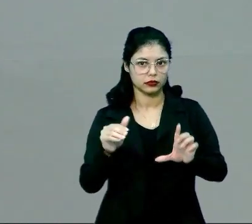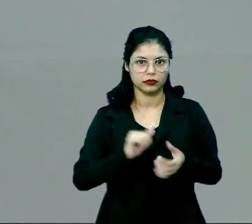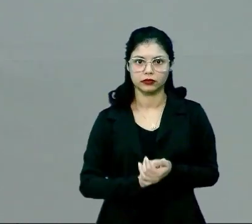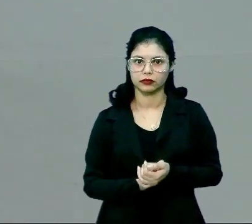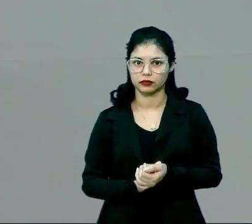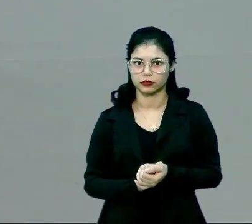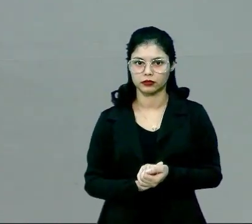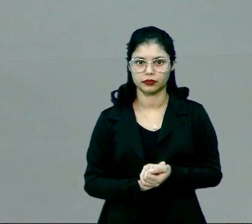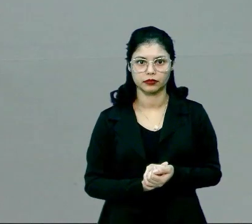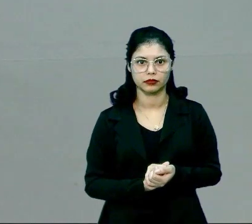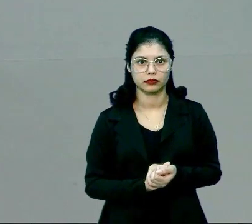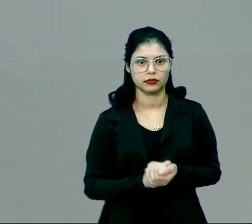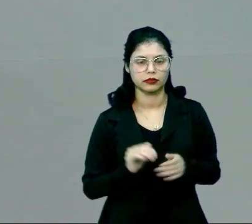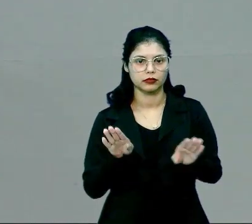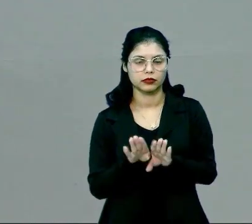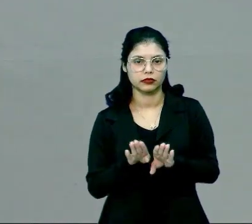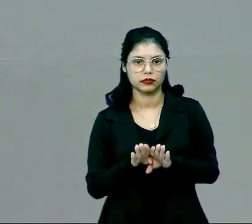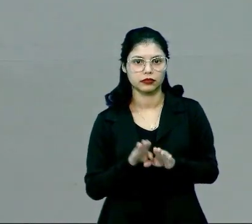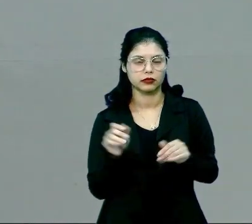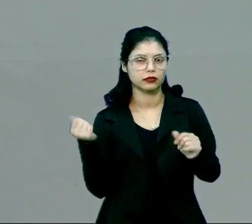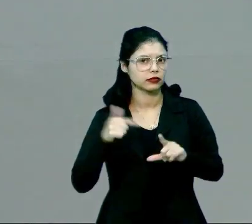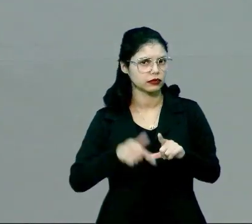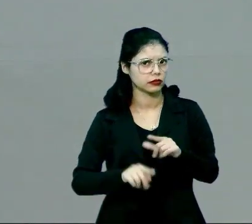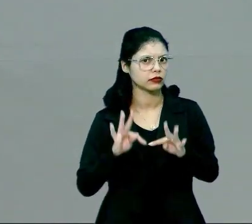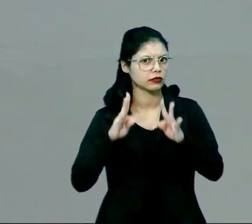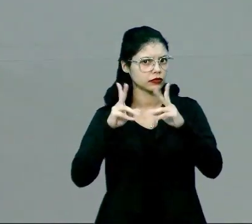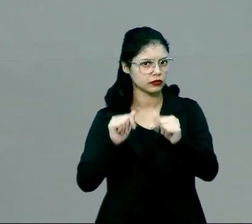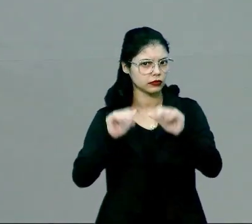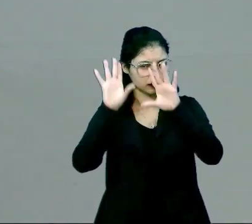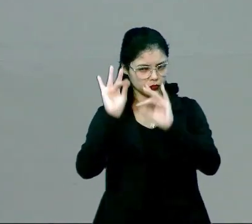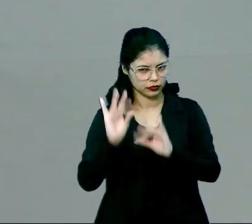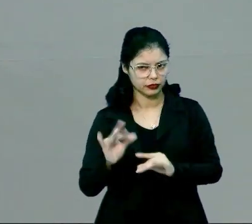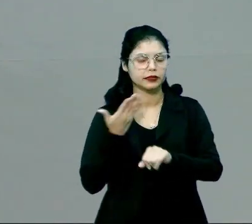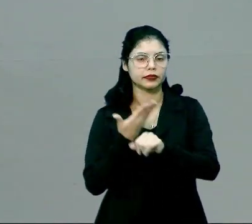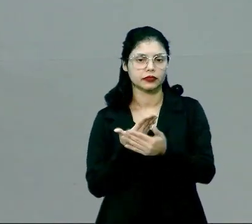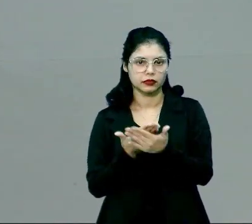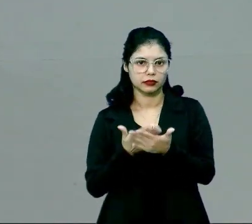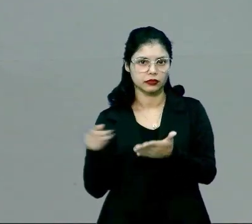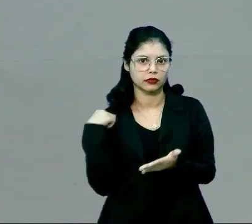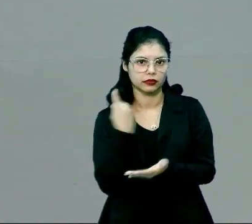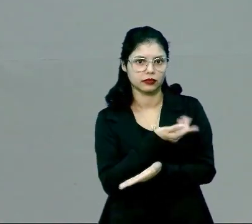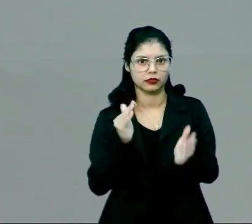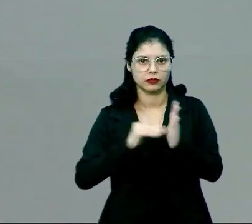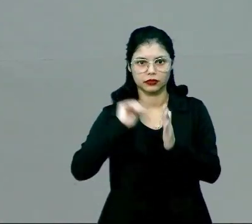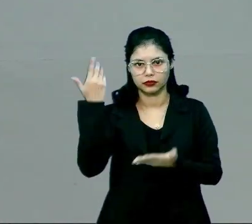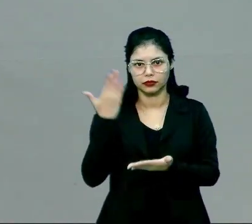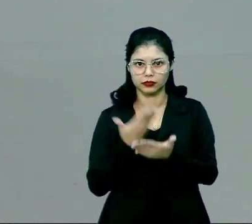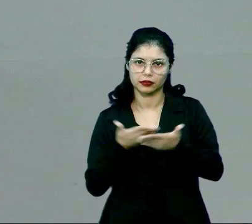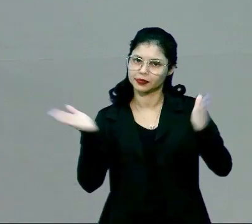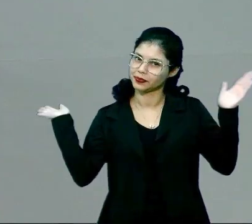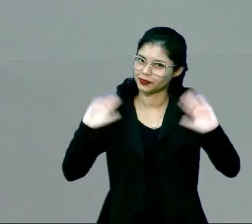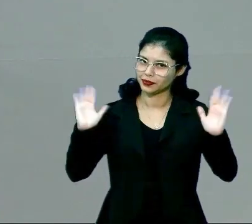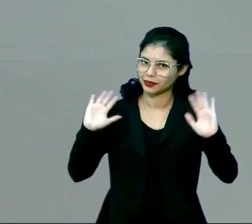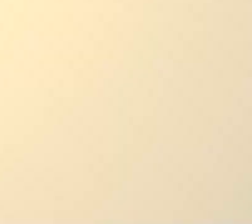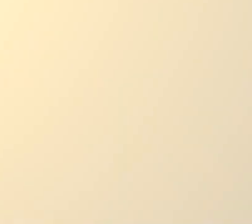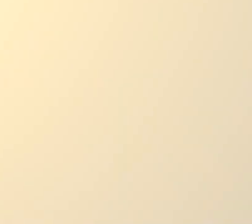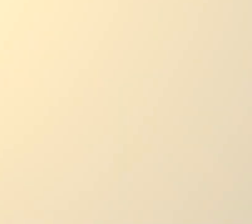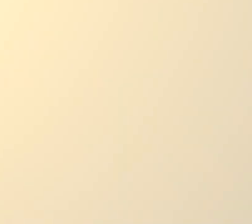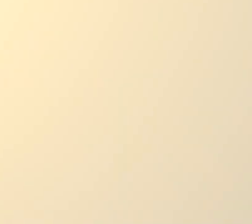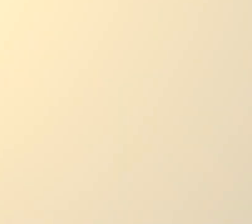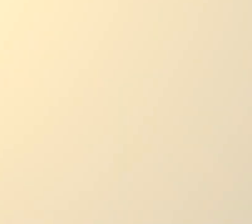nossa plataformas, tá? Para ficar por dentro de tudo das nossas aulas. Até a próxima e tchau, tchau!